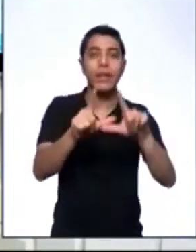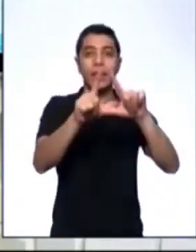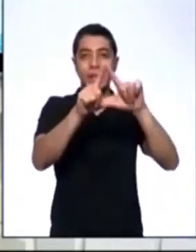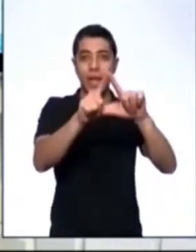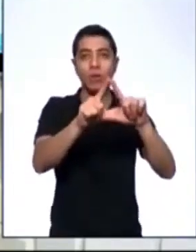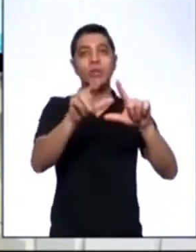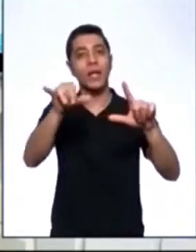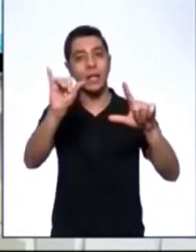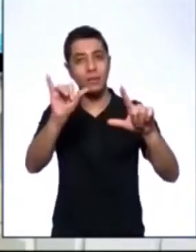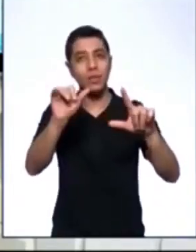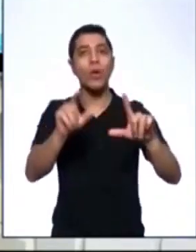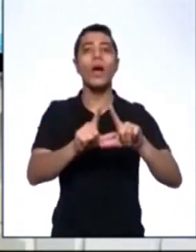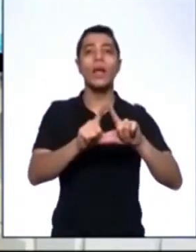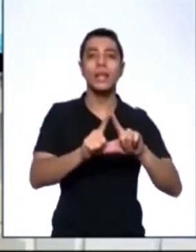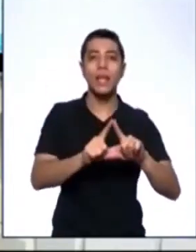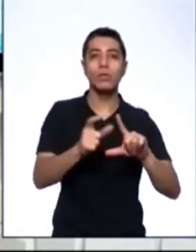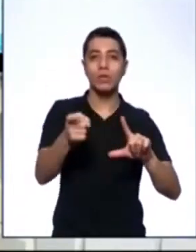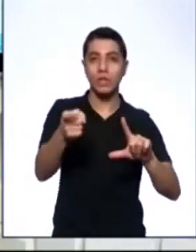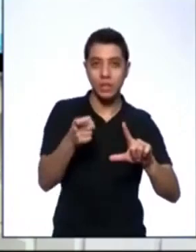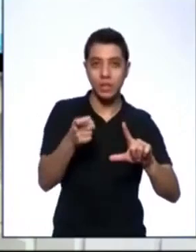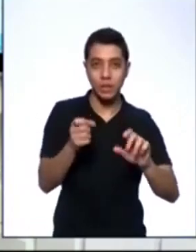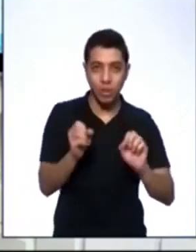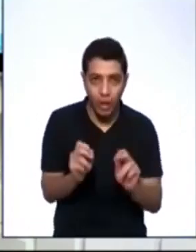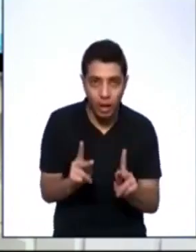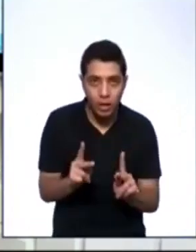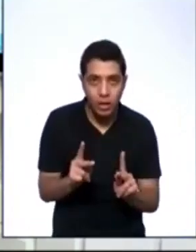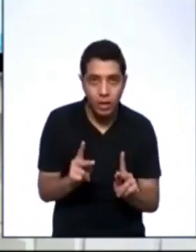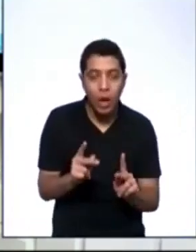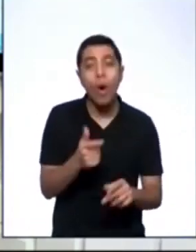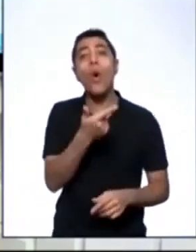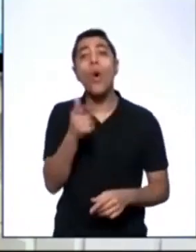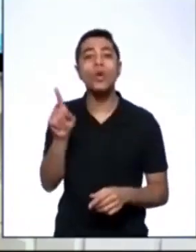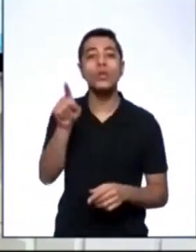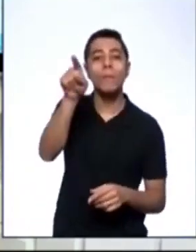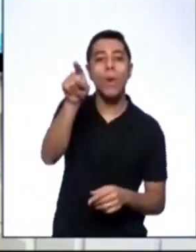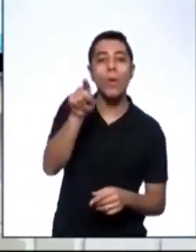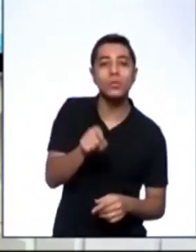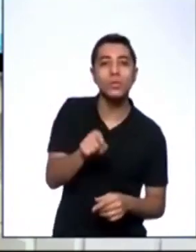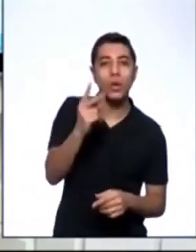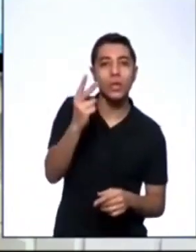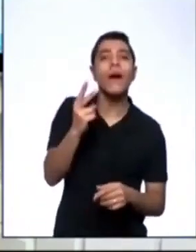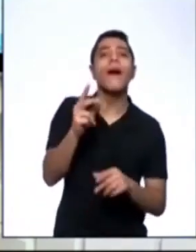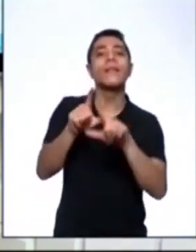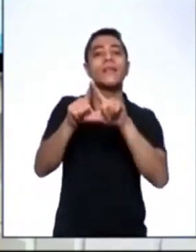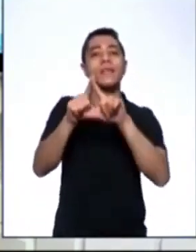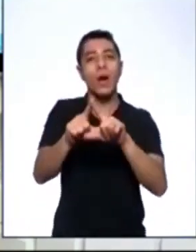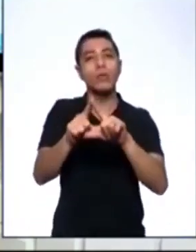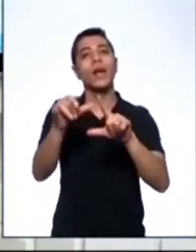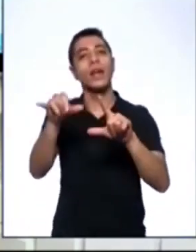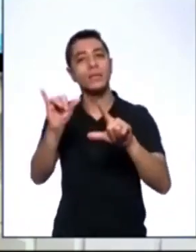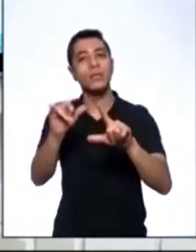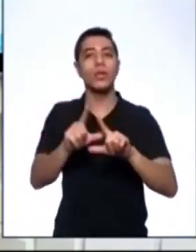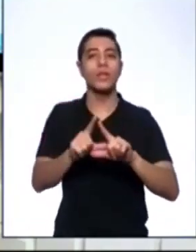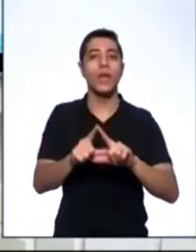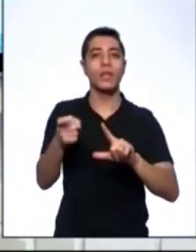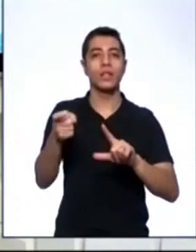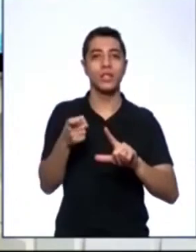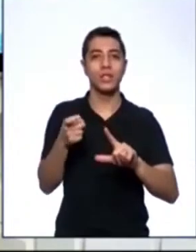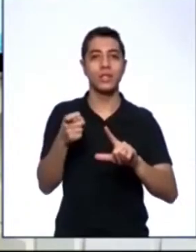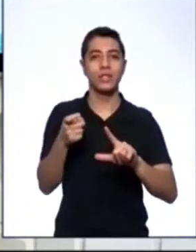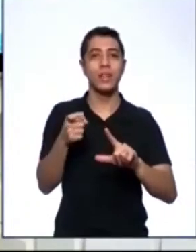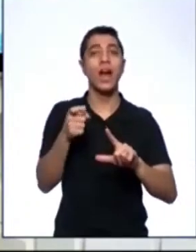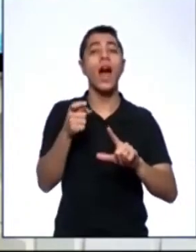outros: delta-y Delta X ai vai dar regra de três beijo